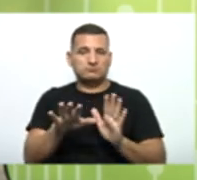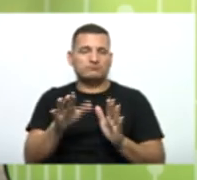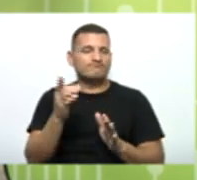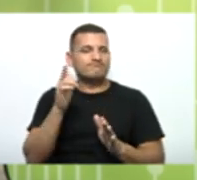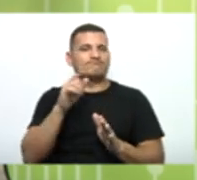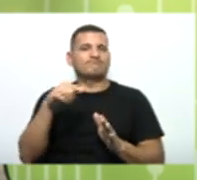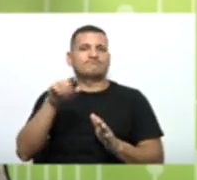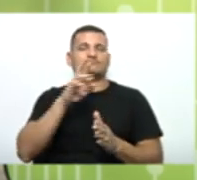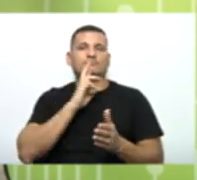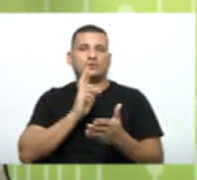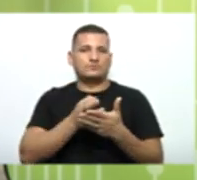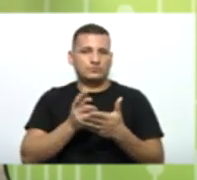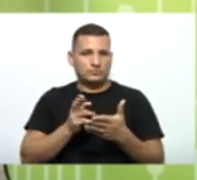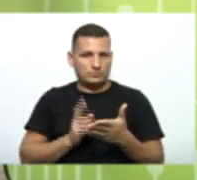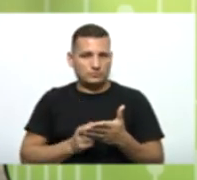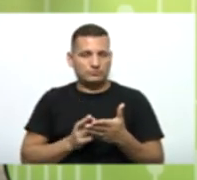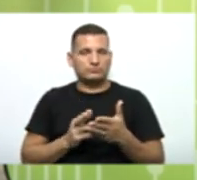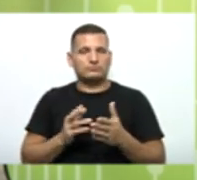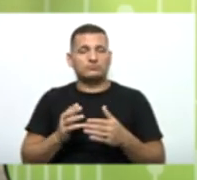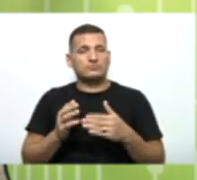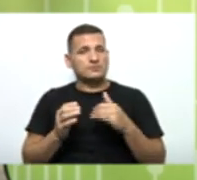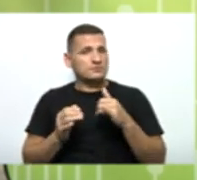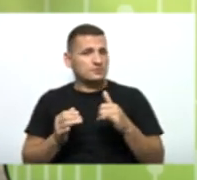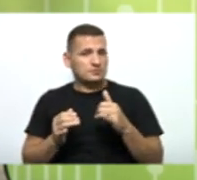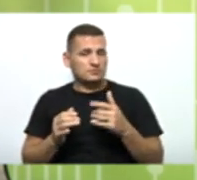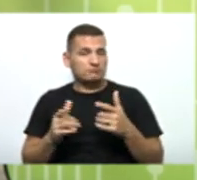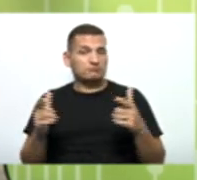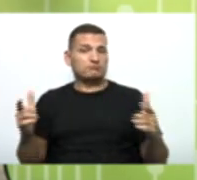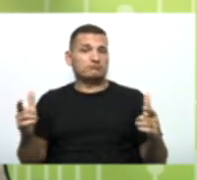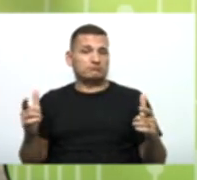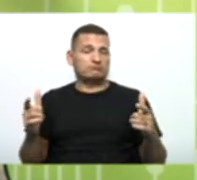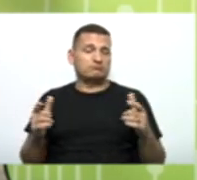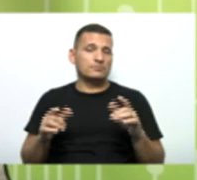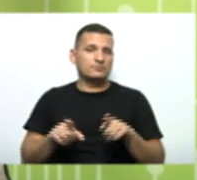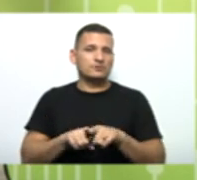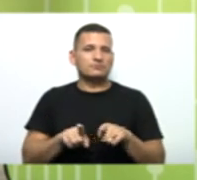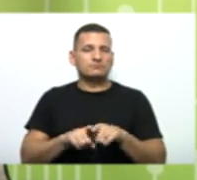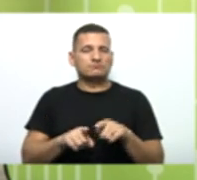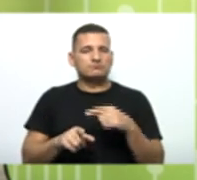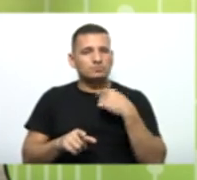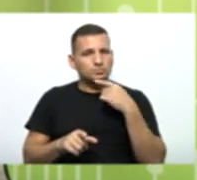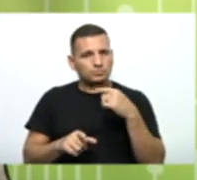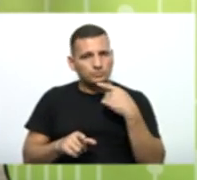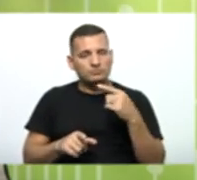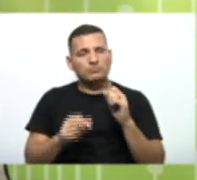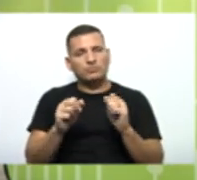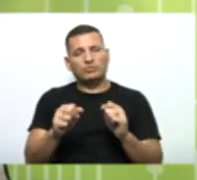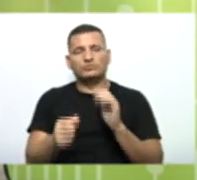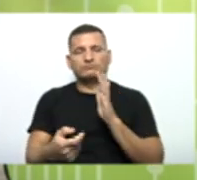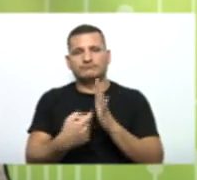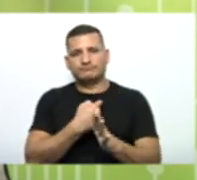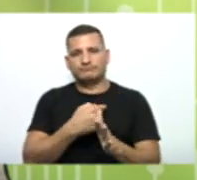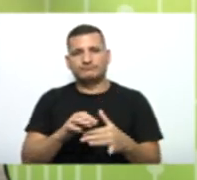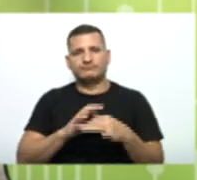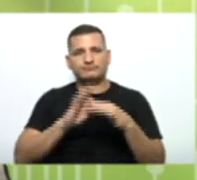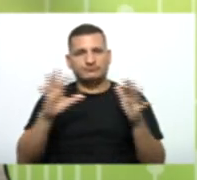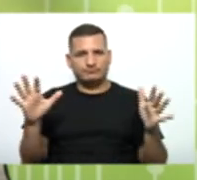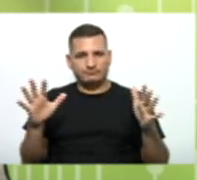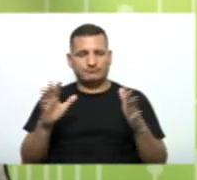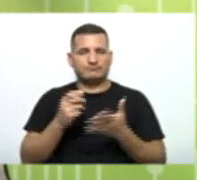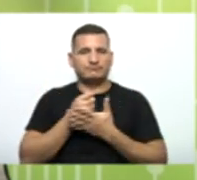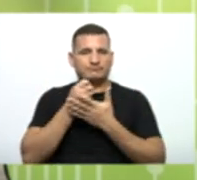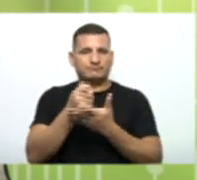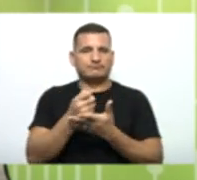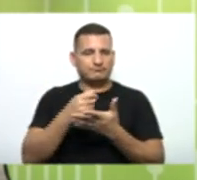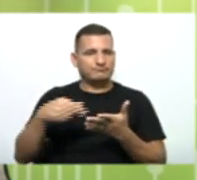responder aí essas três questões, se não a maioria. E as dúvidas que ficaram, eu quero que vocês já vão mandando para a gente aqui, para a gente auxiliar